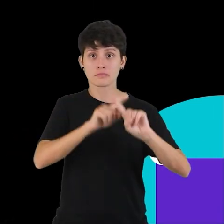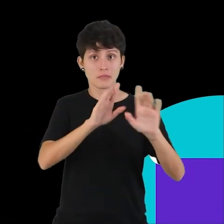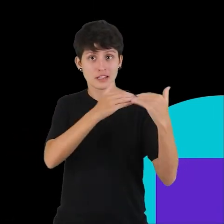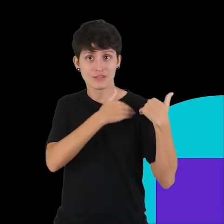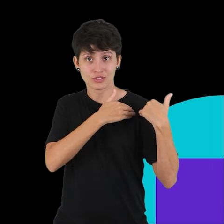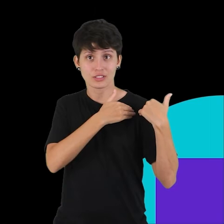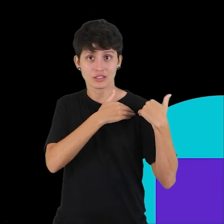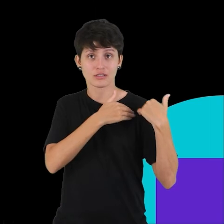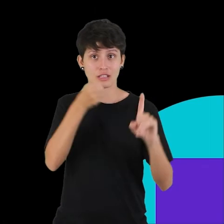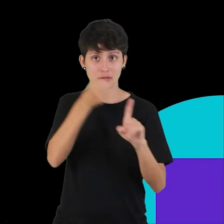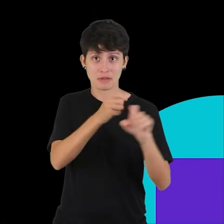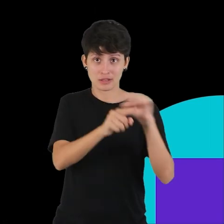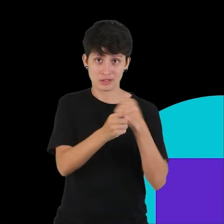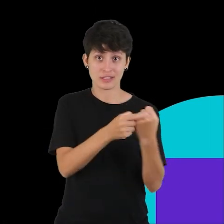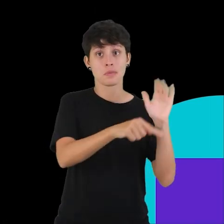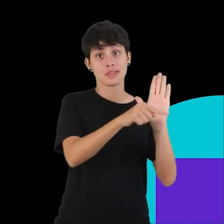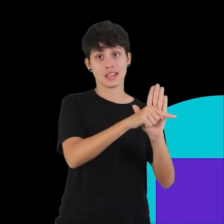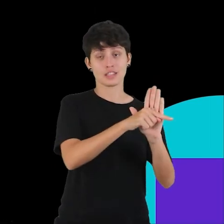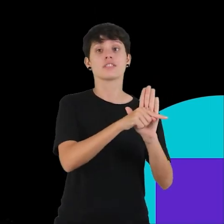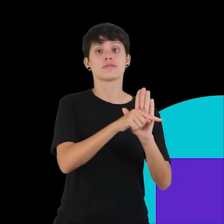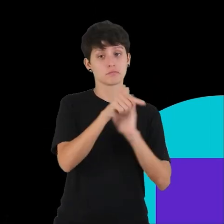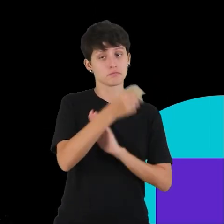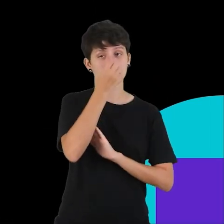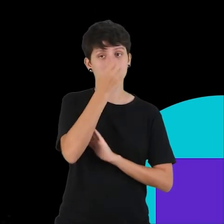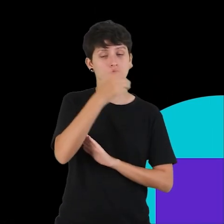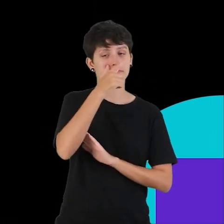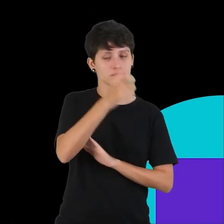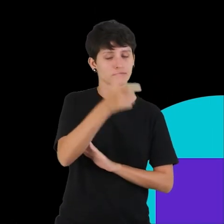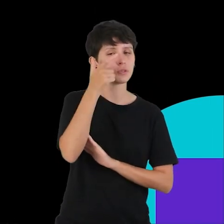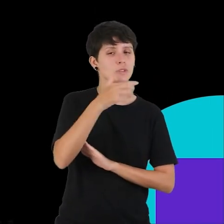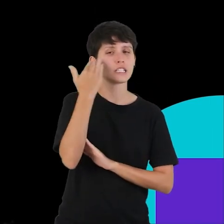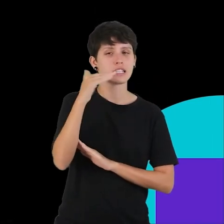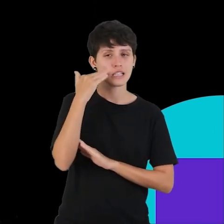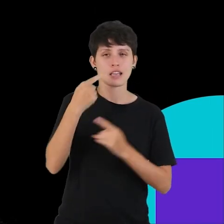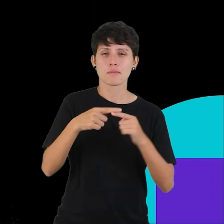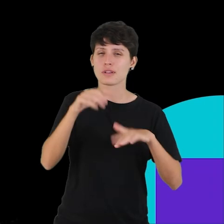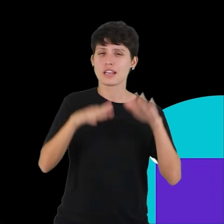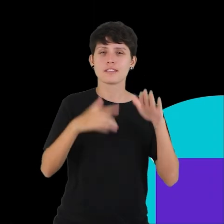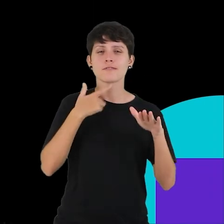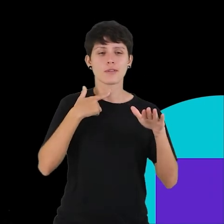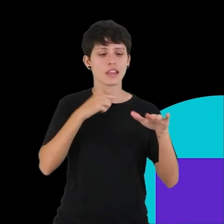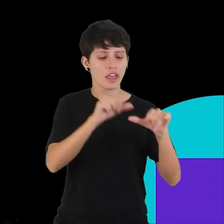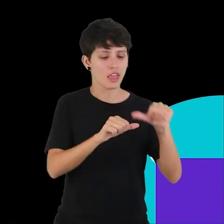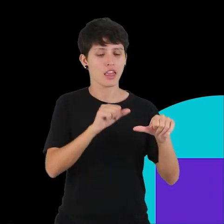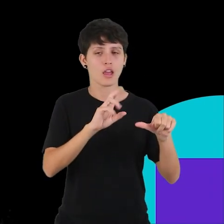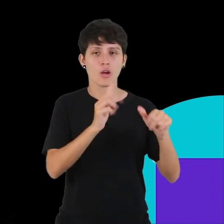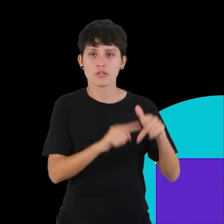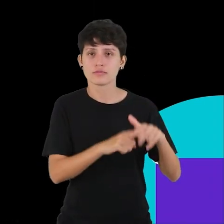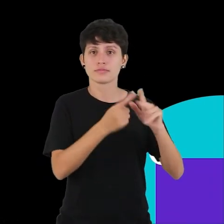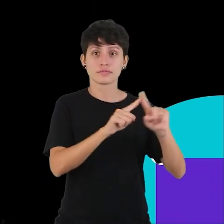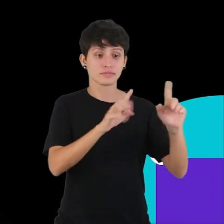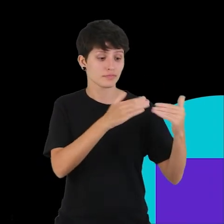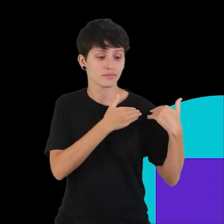um pouquinho de como isso se reflete no vídeo que eu mostrei para vocês. Então, o que é a função de um sistema? Todo sistema, pelo